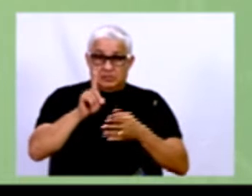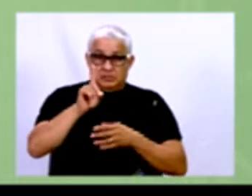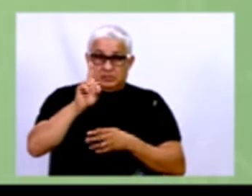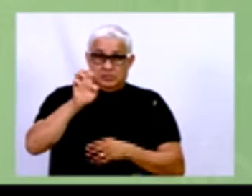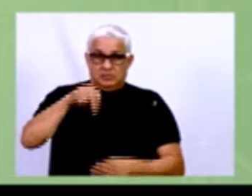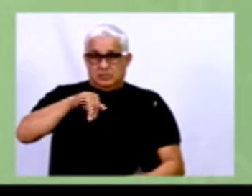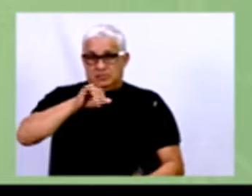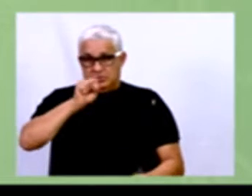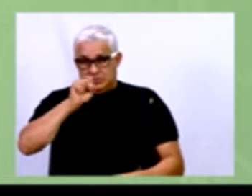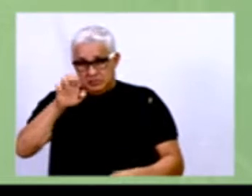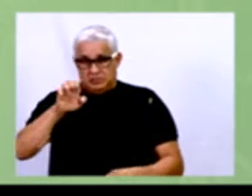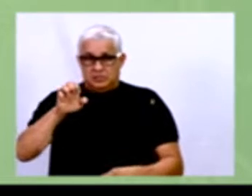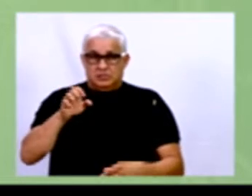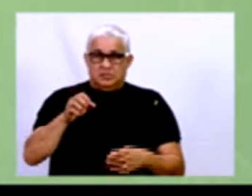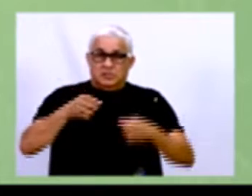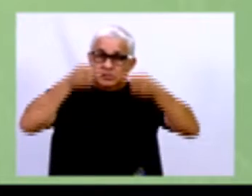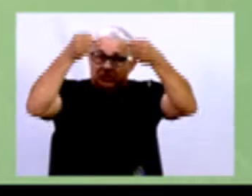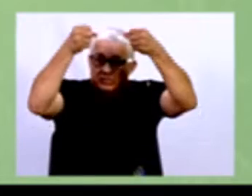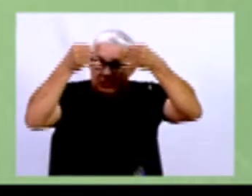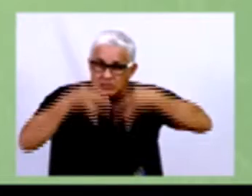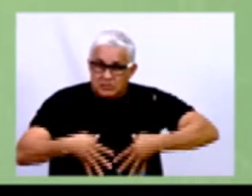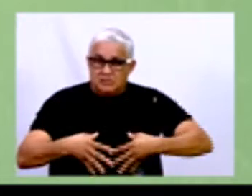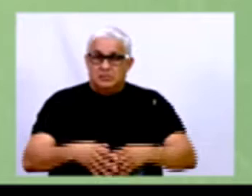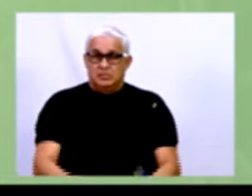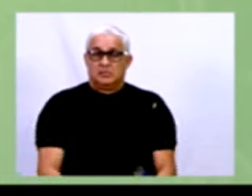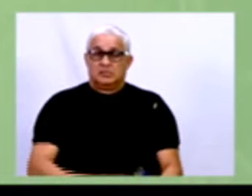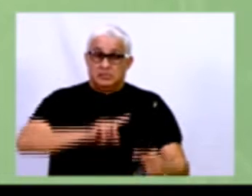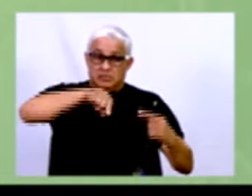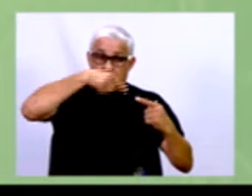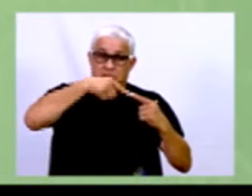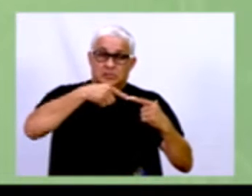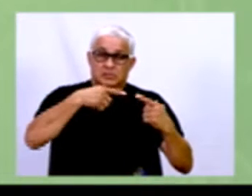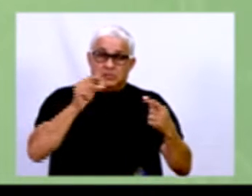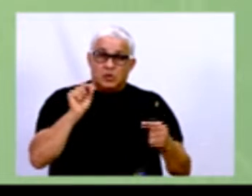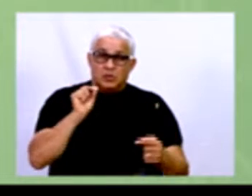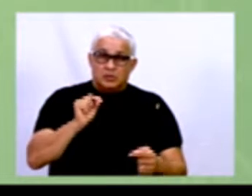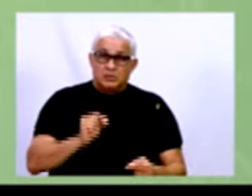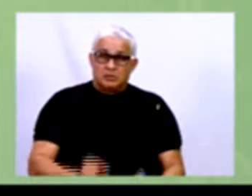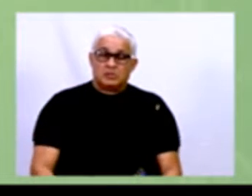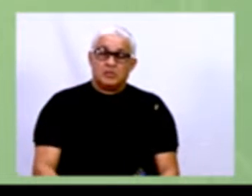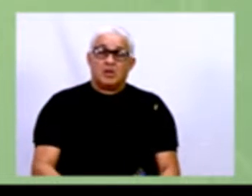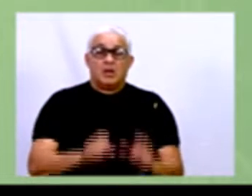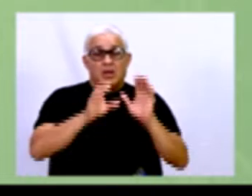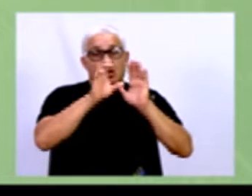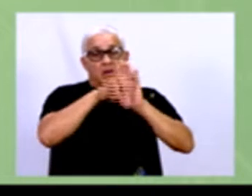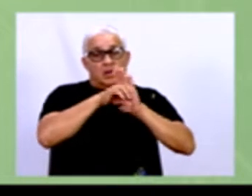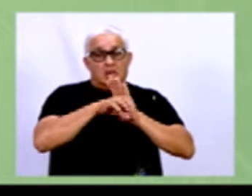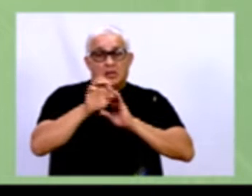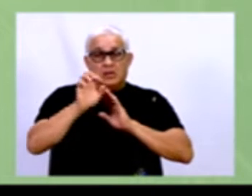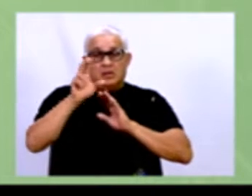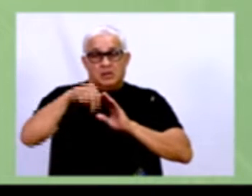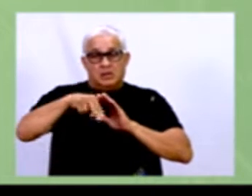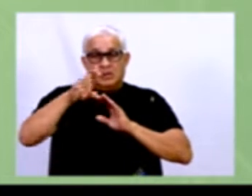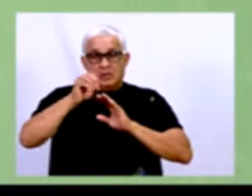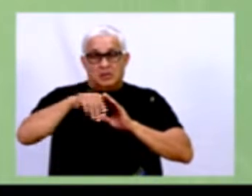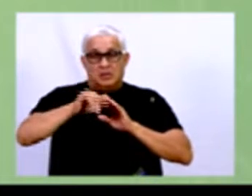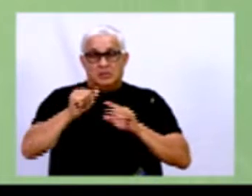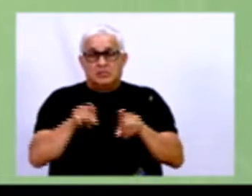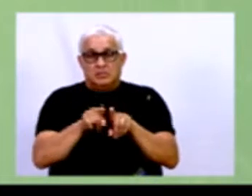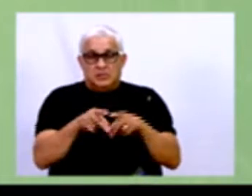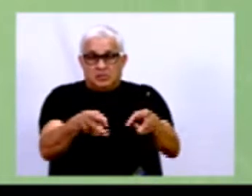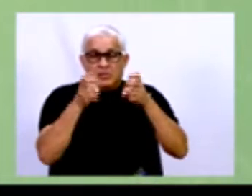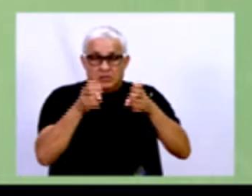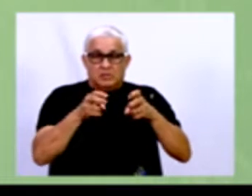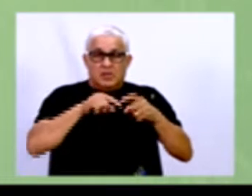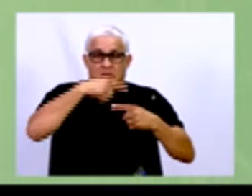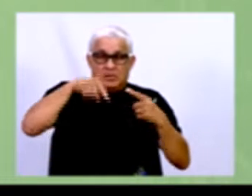Denise para delineá-los, por favor. Nosso objetivo é reconhecer os conceitos de economia, identificar o objeto de estudo da